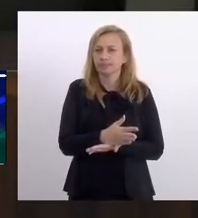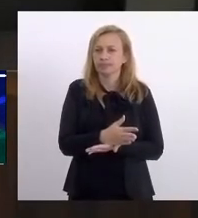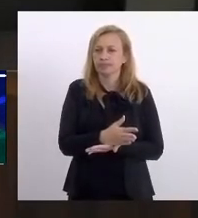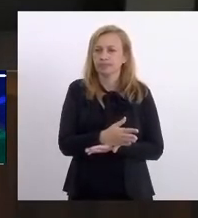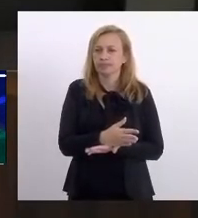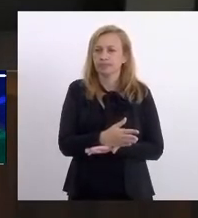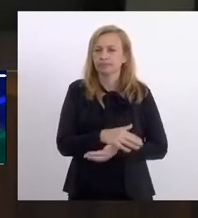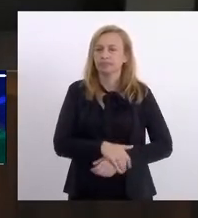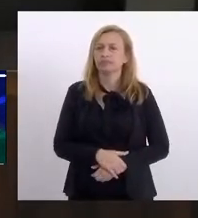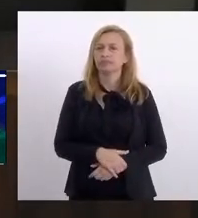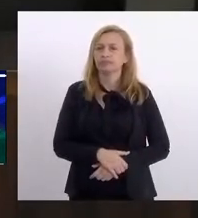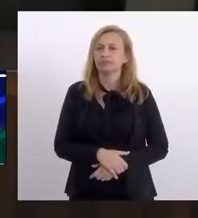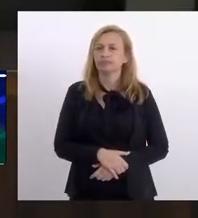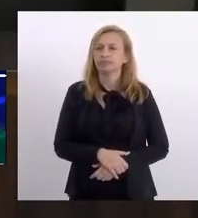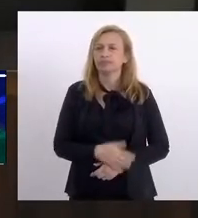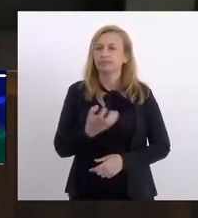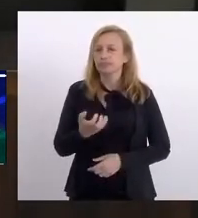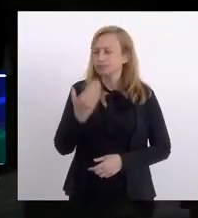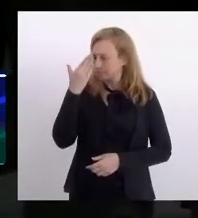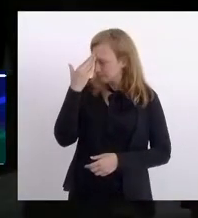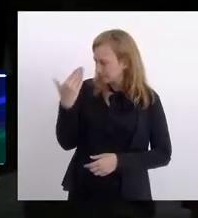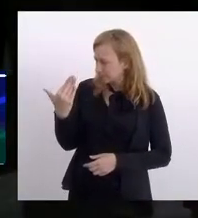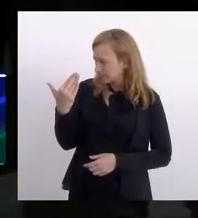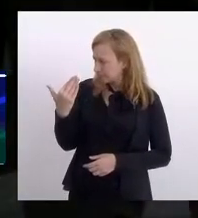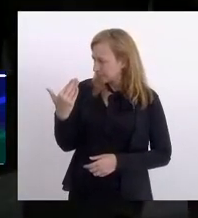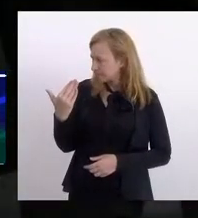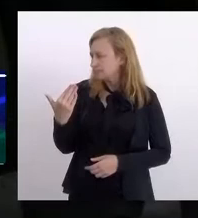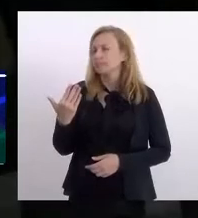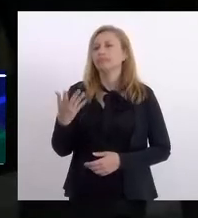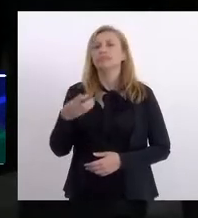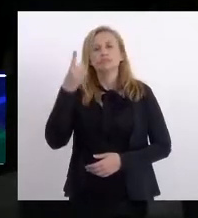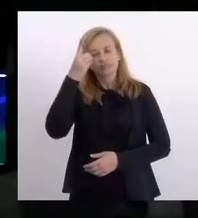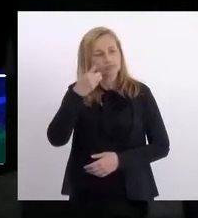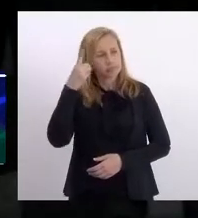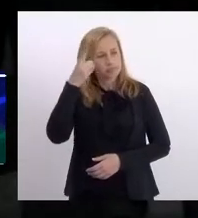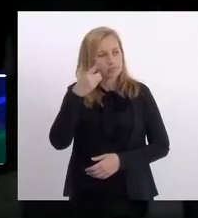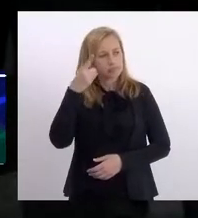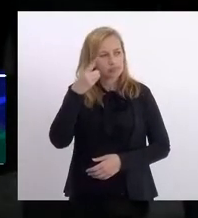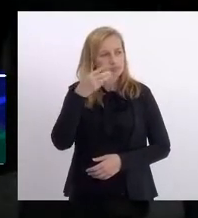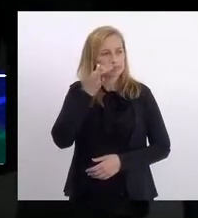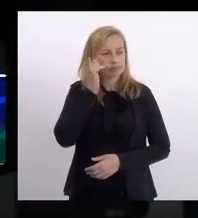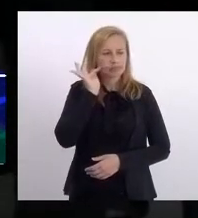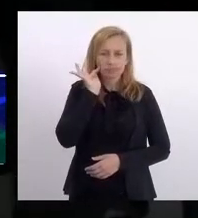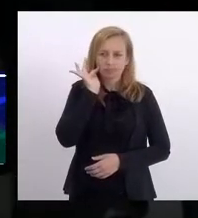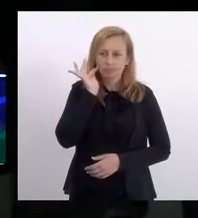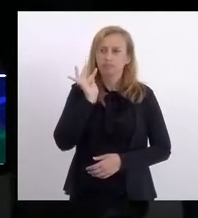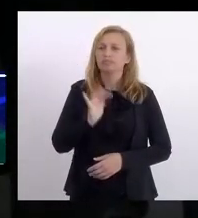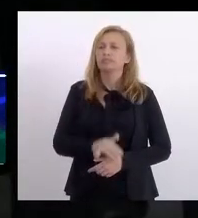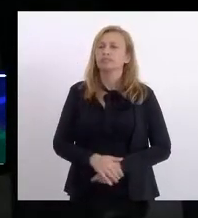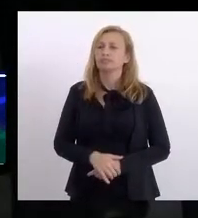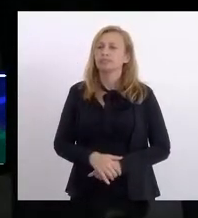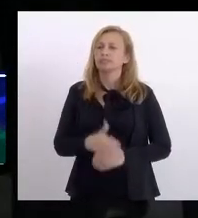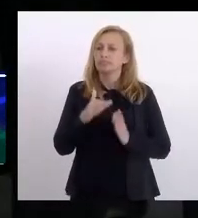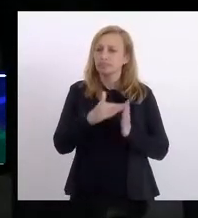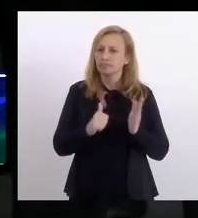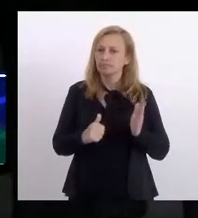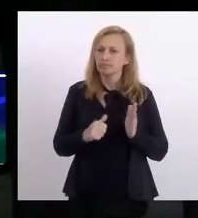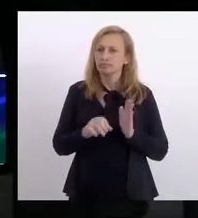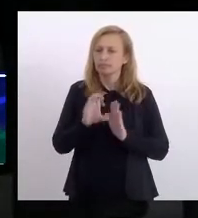Vai autógrafo. Eu queria agradecer a cortesia do deputado... do deputado Flávio, que